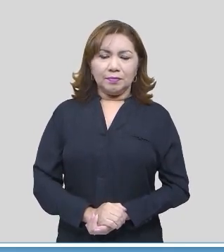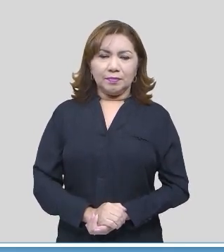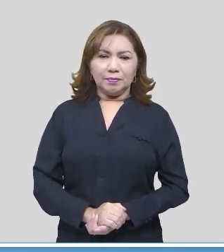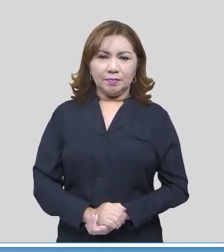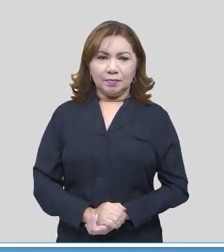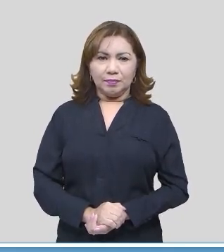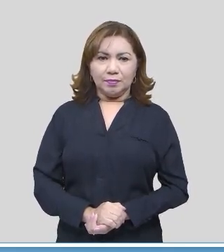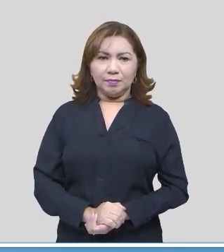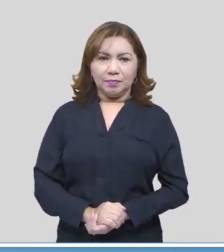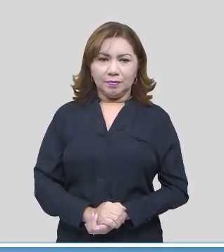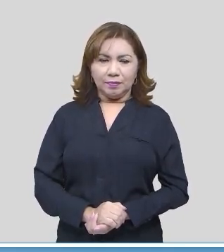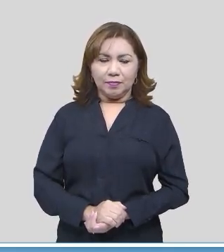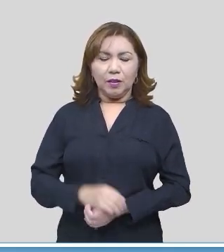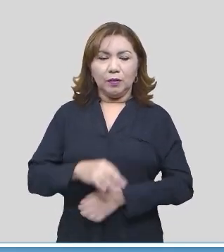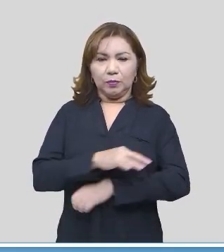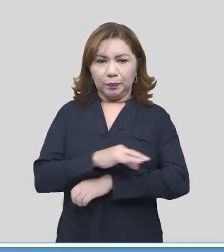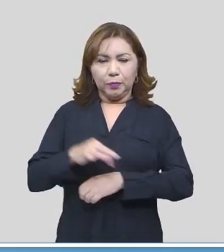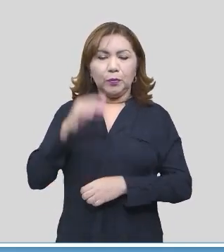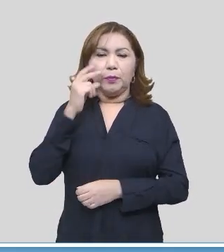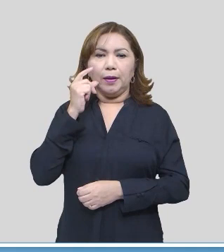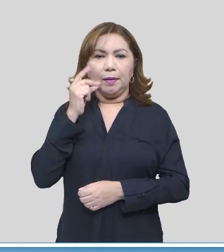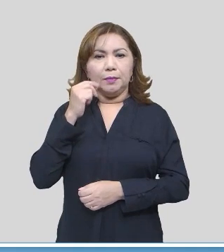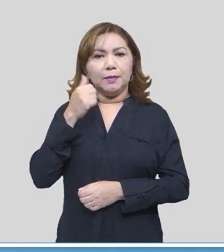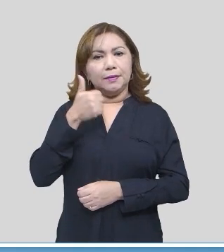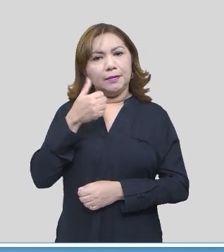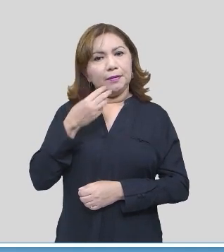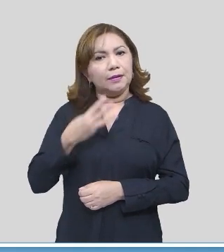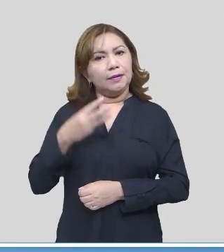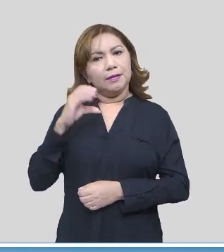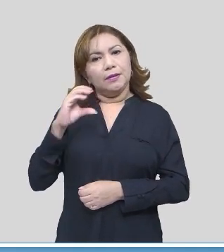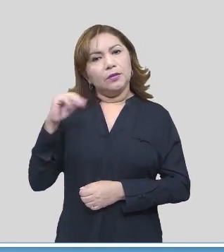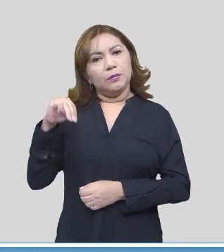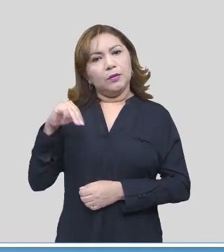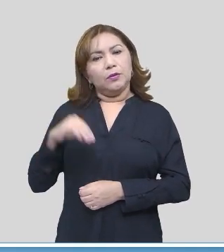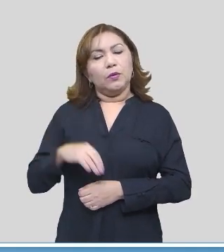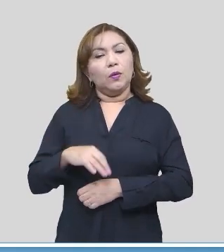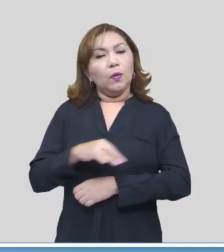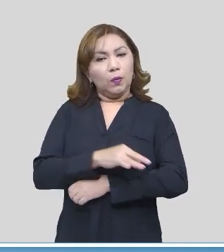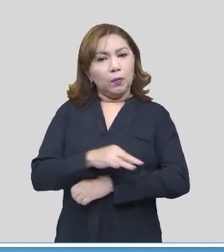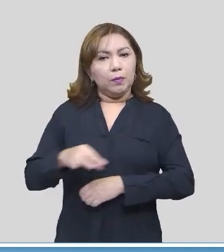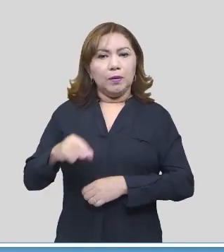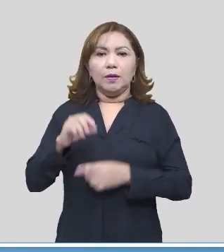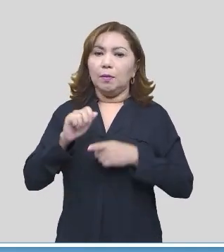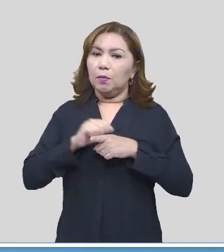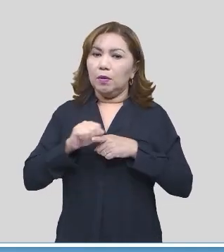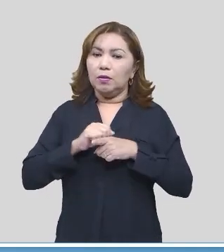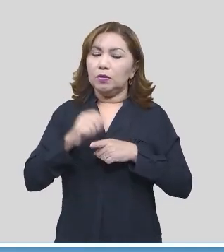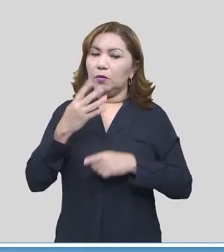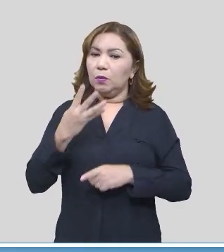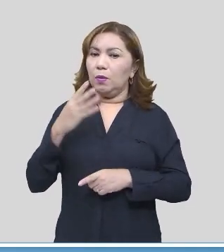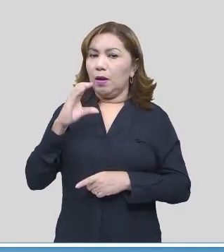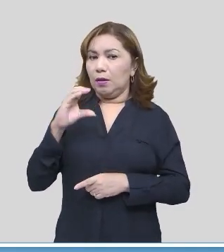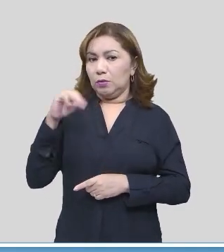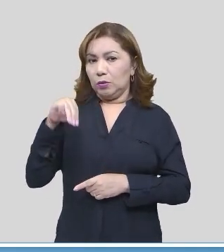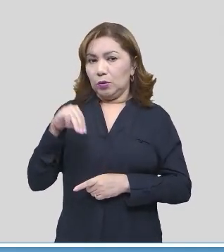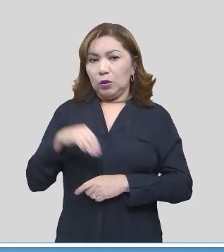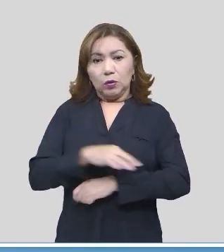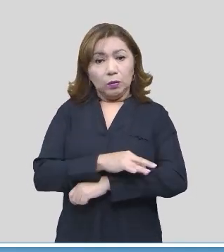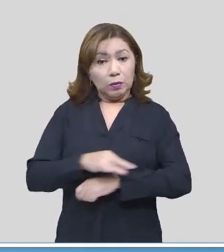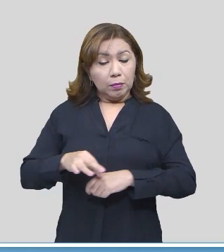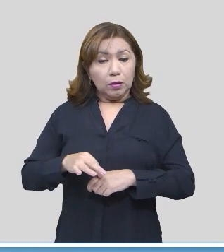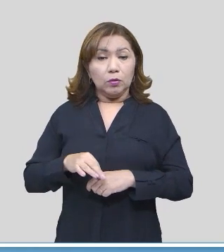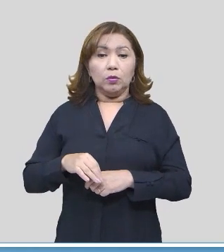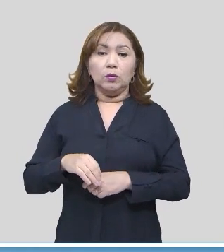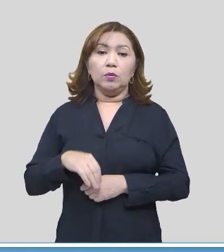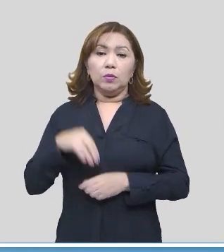Comprimento do lápis, 13. Comprimento da borracha, 4. Comprimento do clipe,